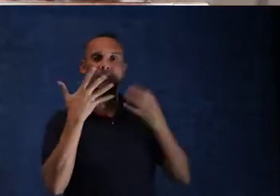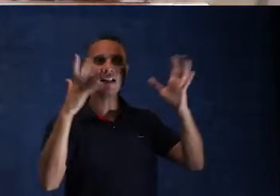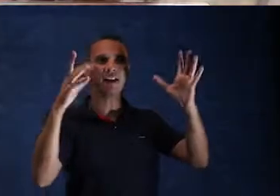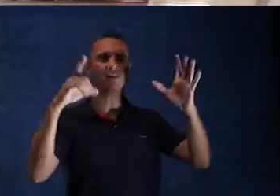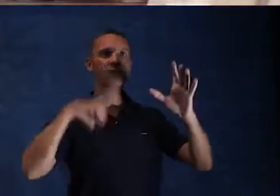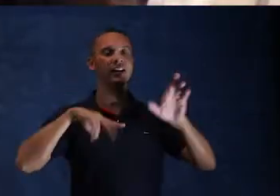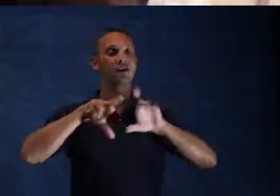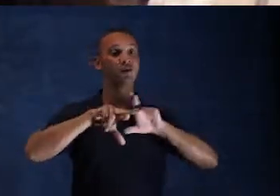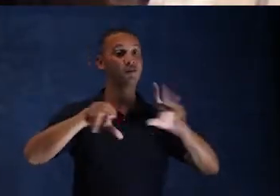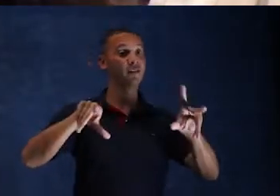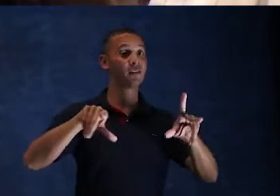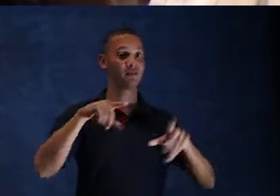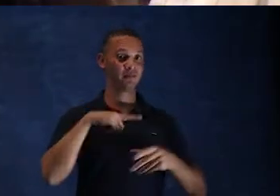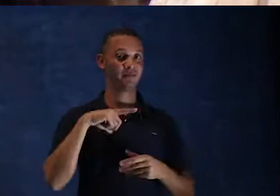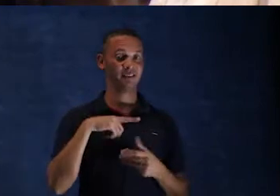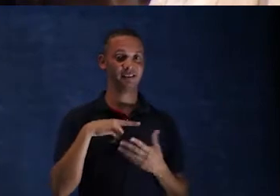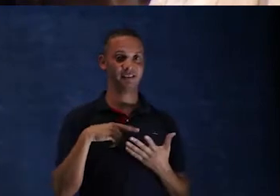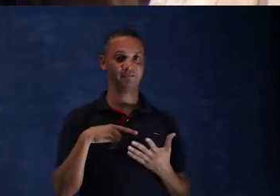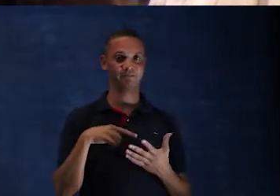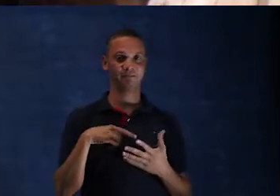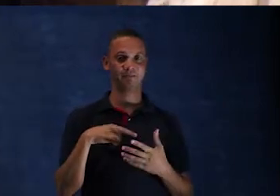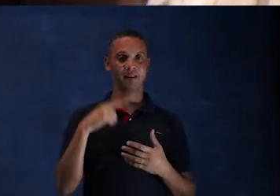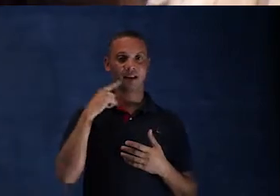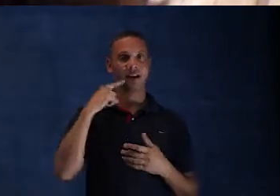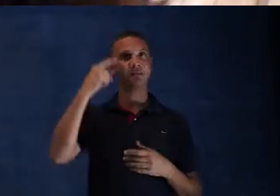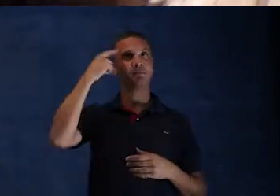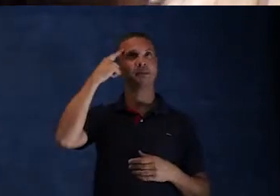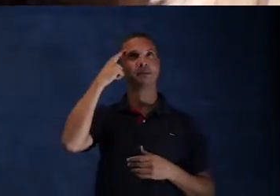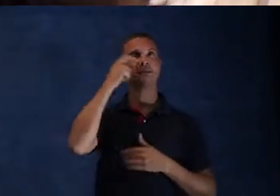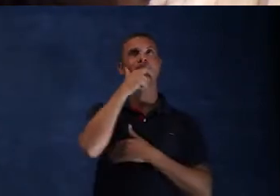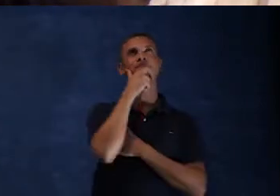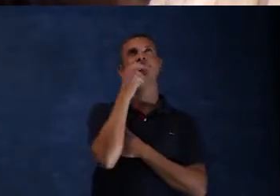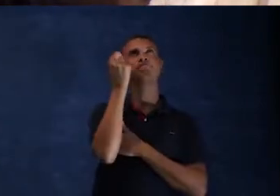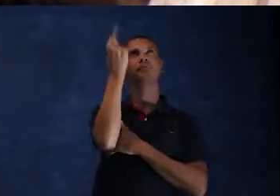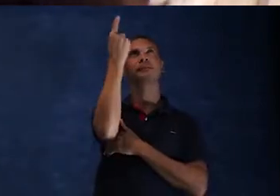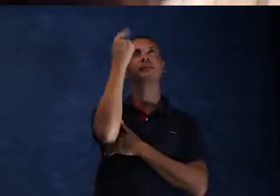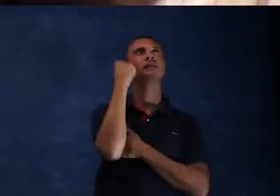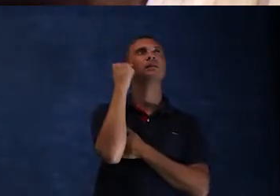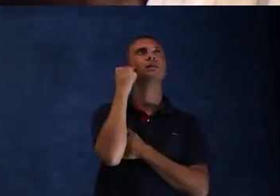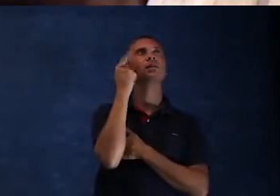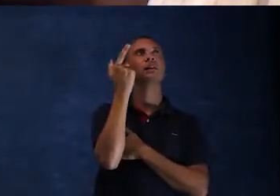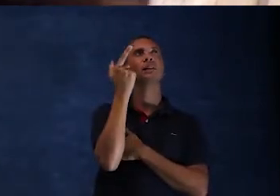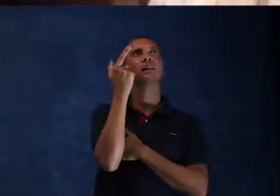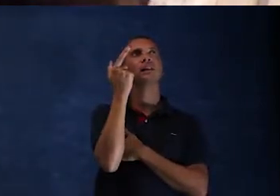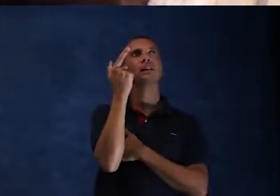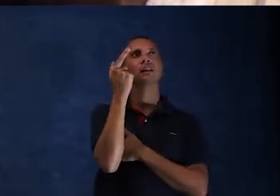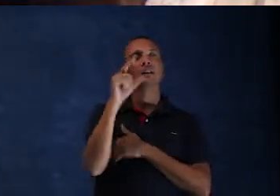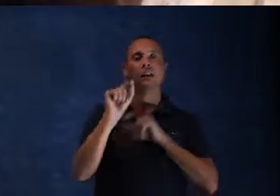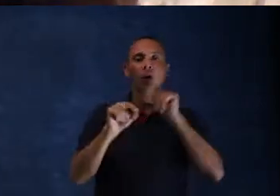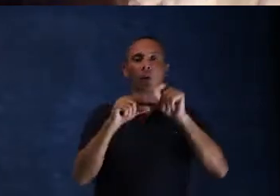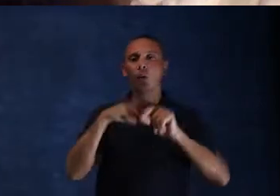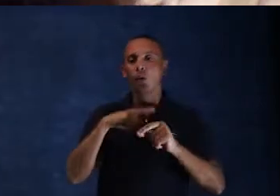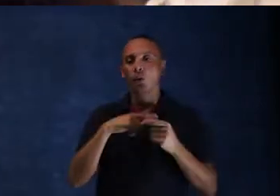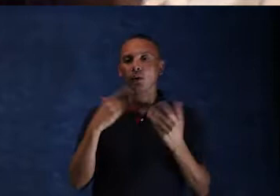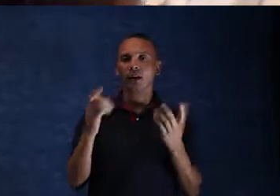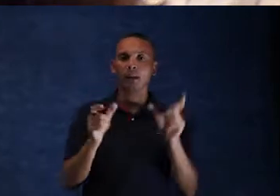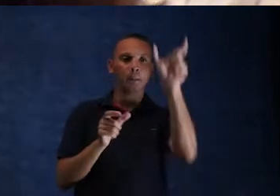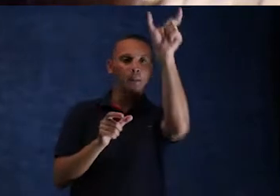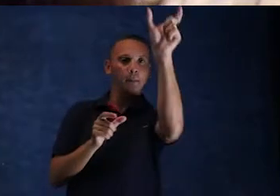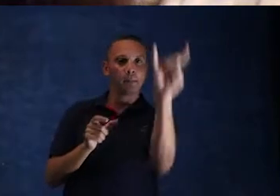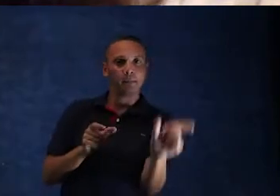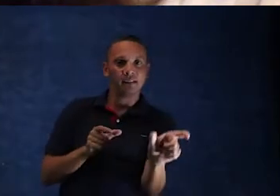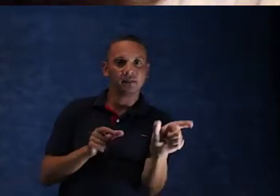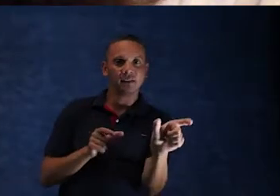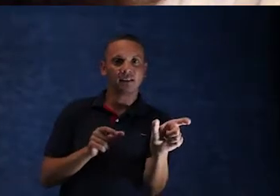reflete. E aí, na minha cabeça, veio, não pode deixar de vir, o personagem